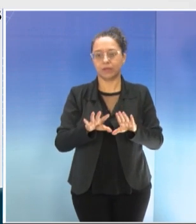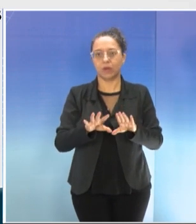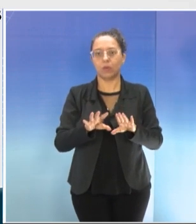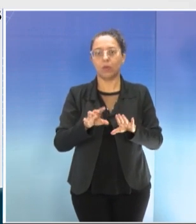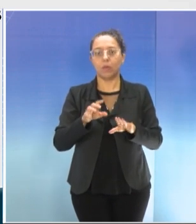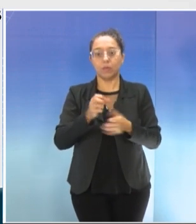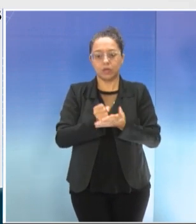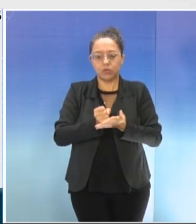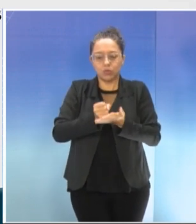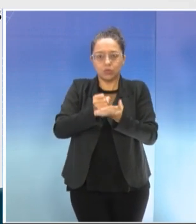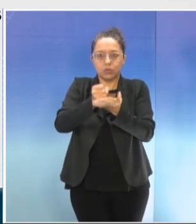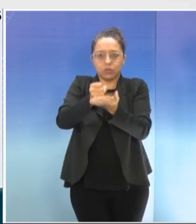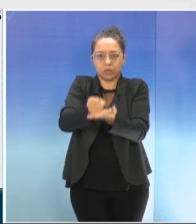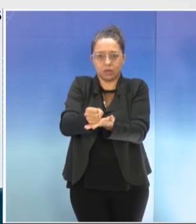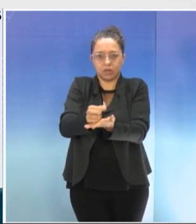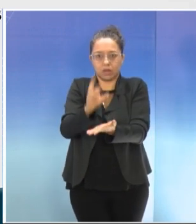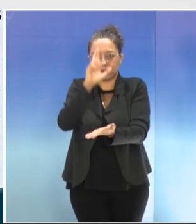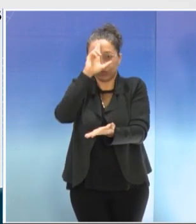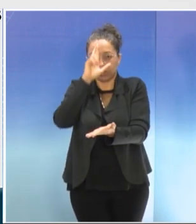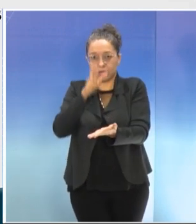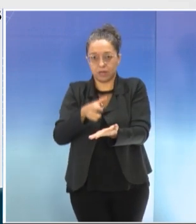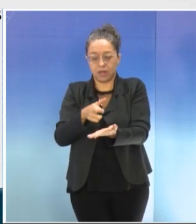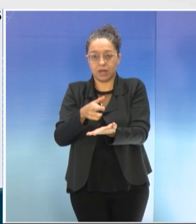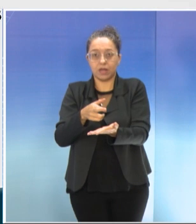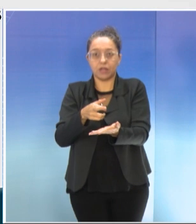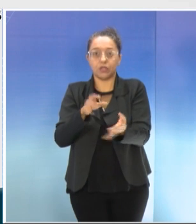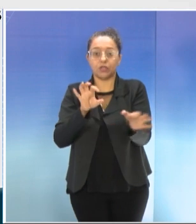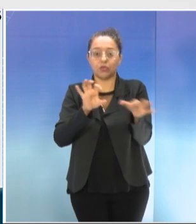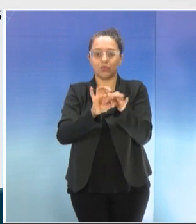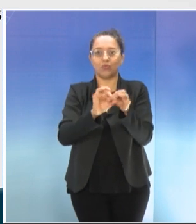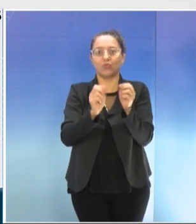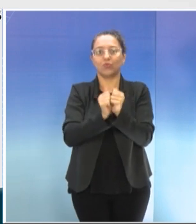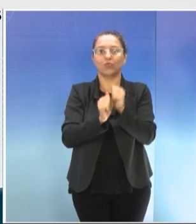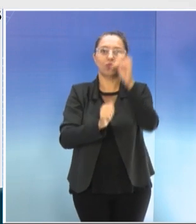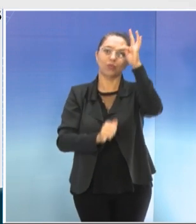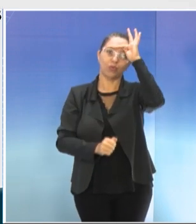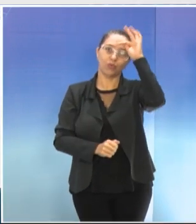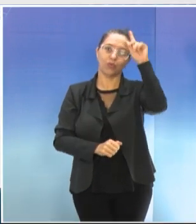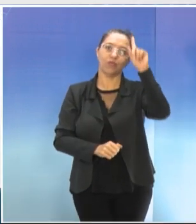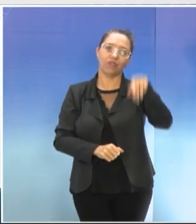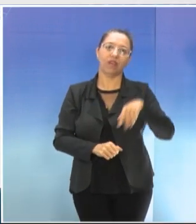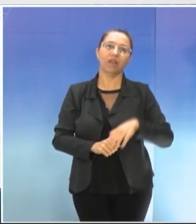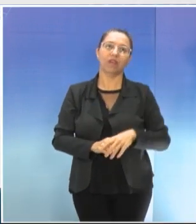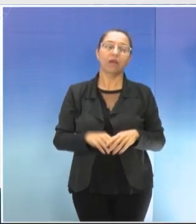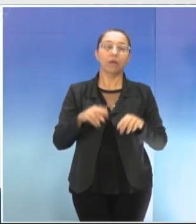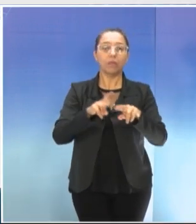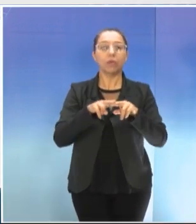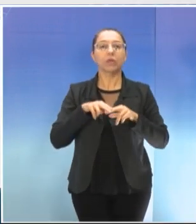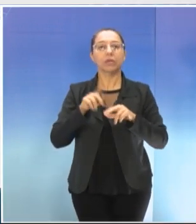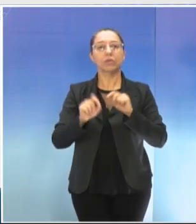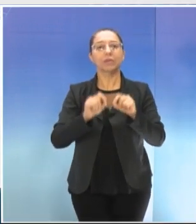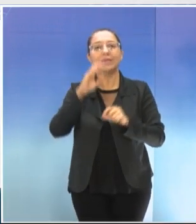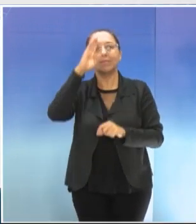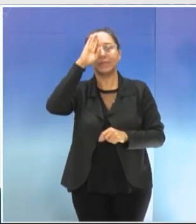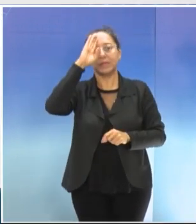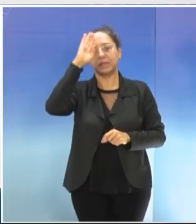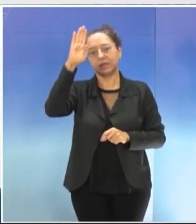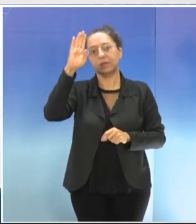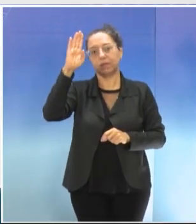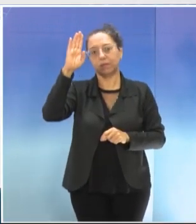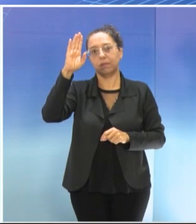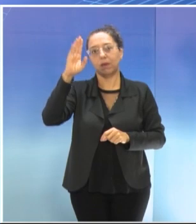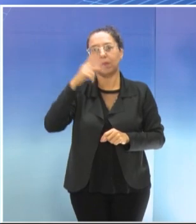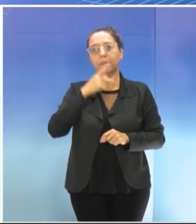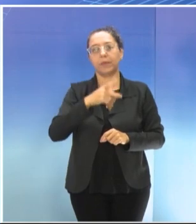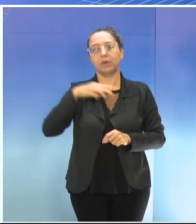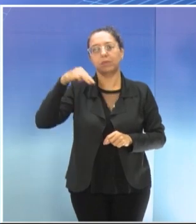B, professor? Porque ele sustenta a racionalidade através da fé. É essa